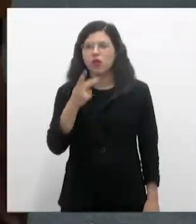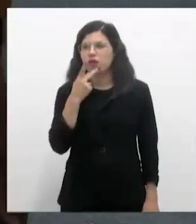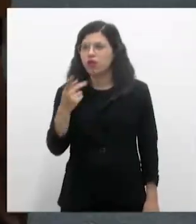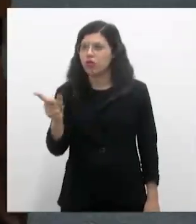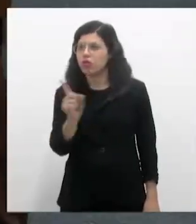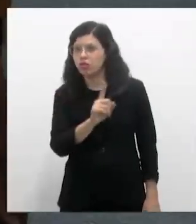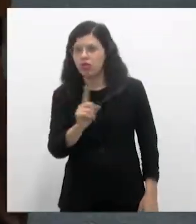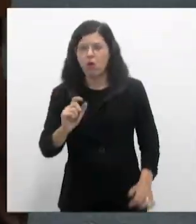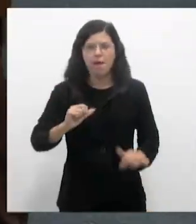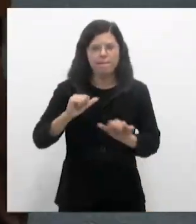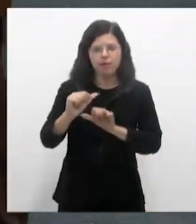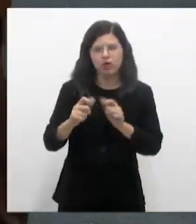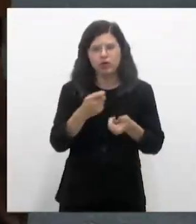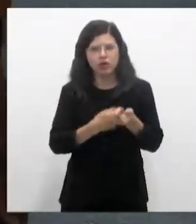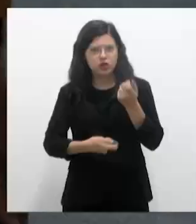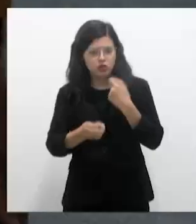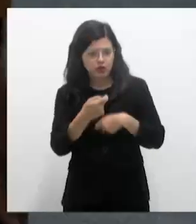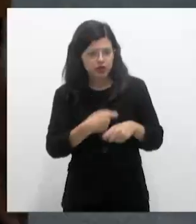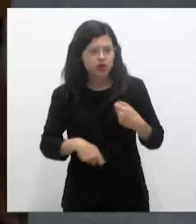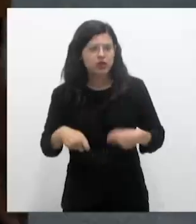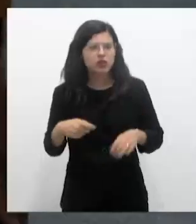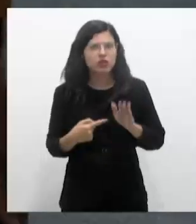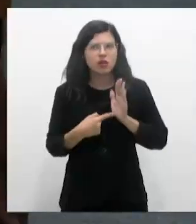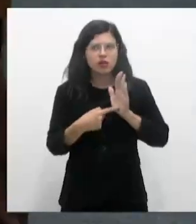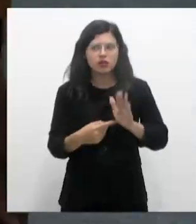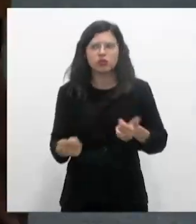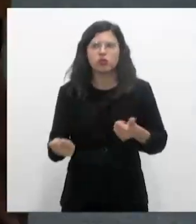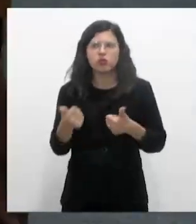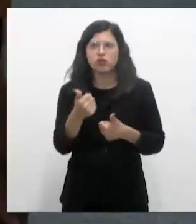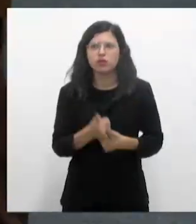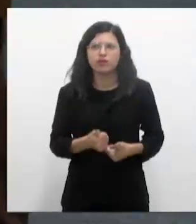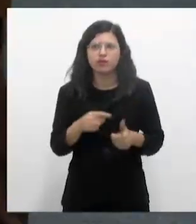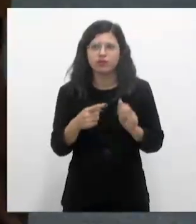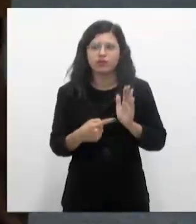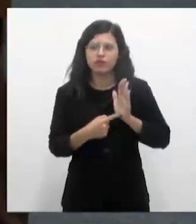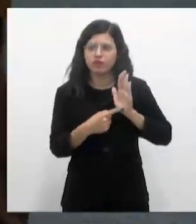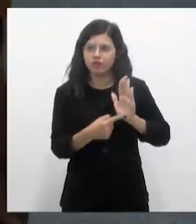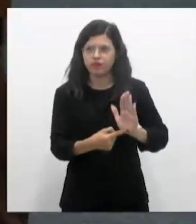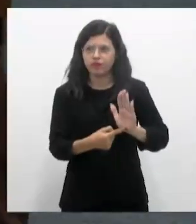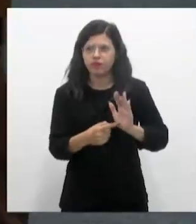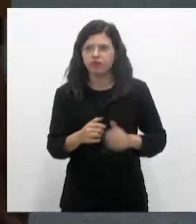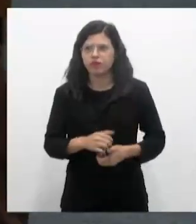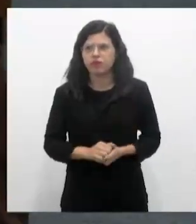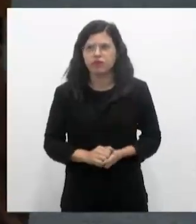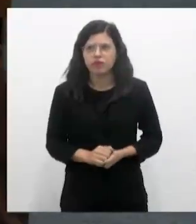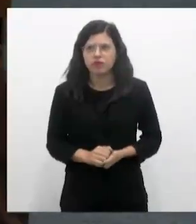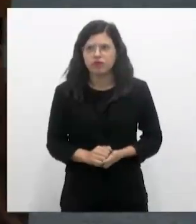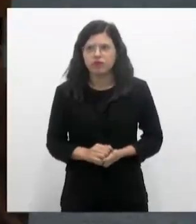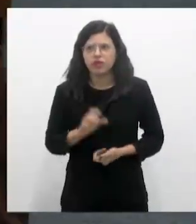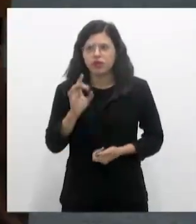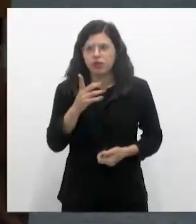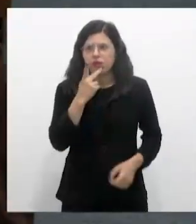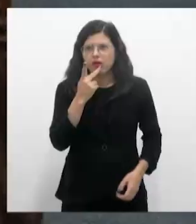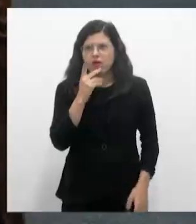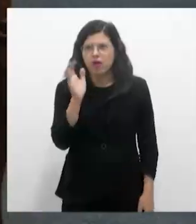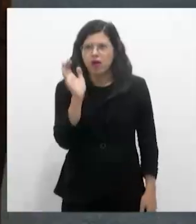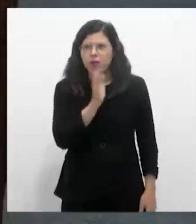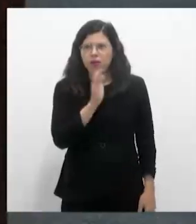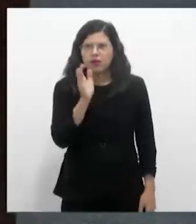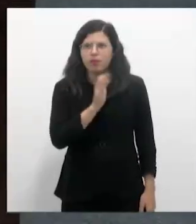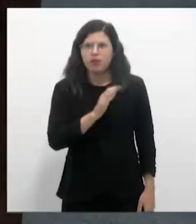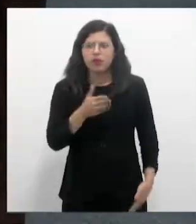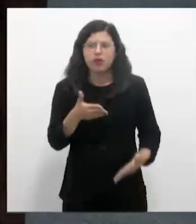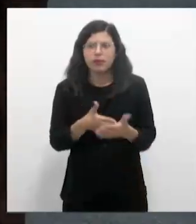sendo apresentada. Substitutivos, presidente, que está sendo apresentado, só para pontuar aqui bem rapidamente,